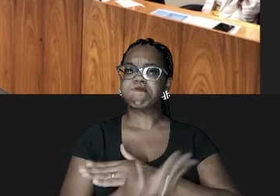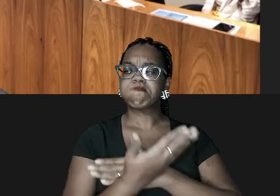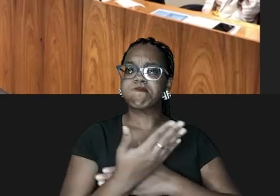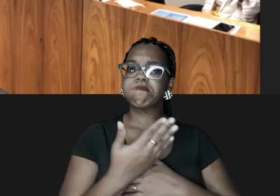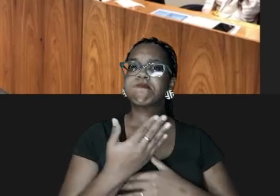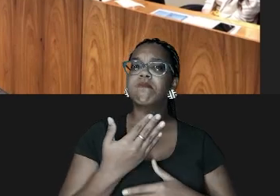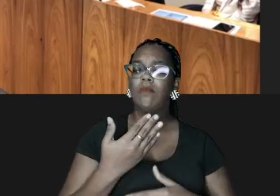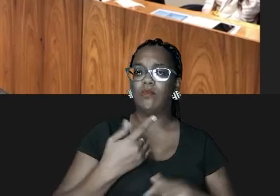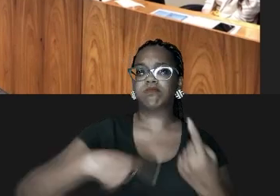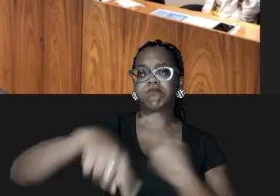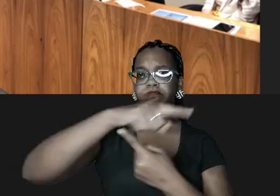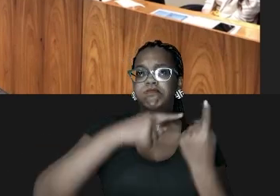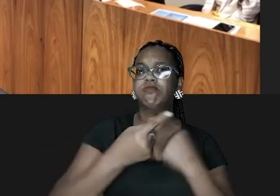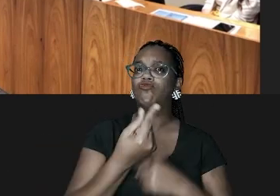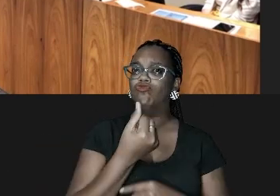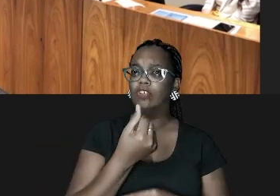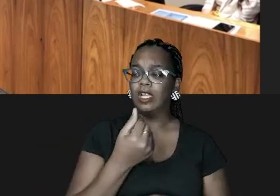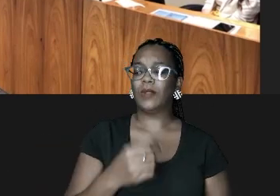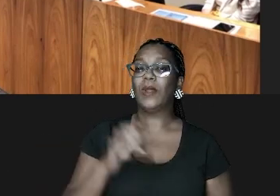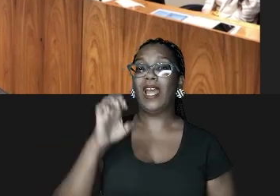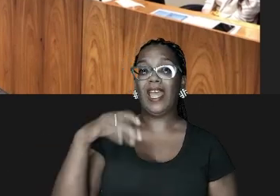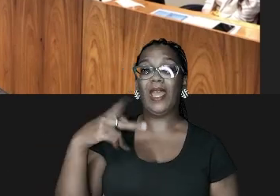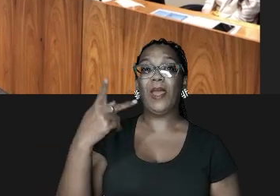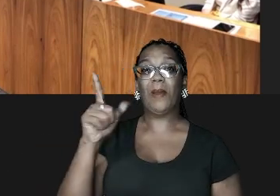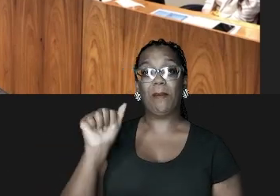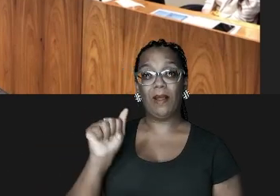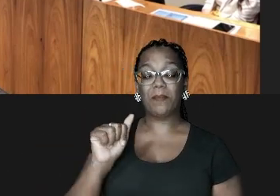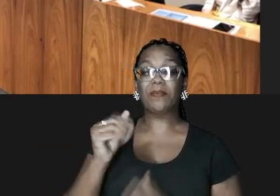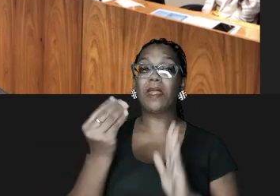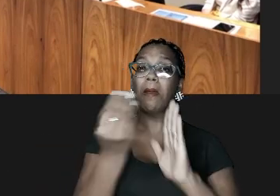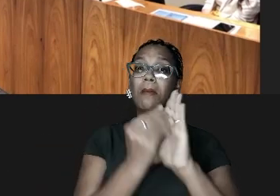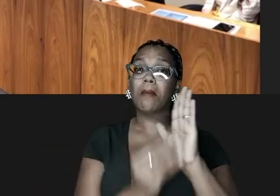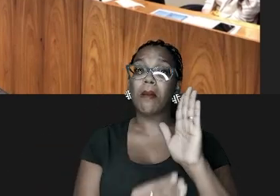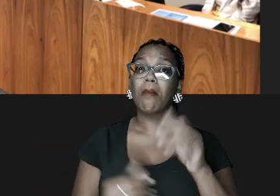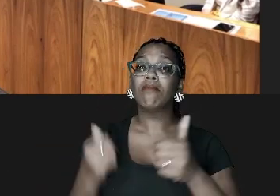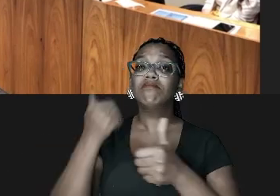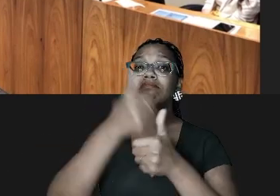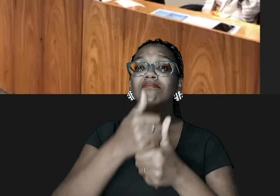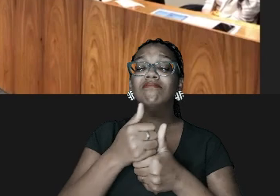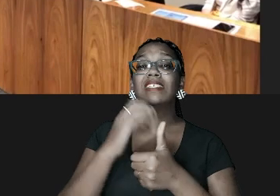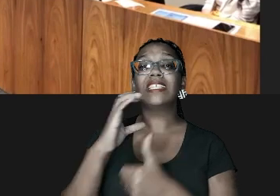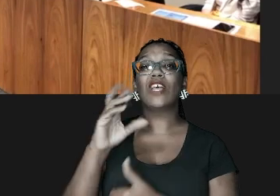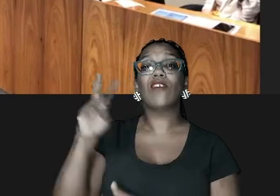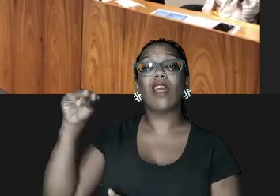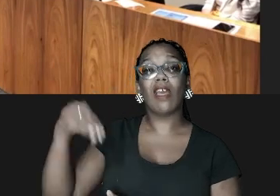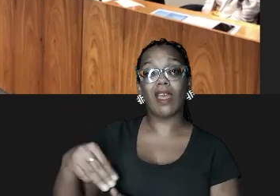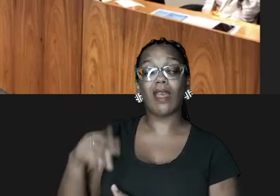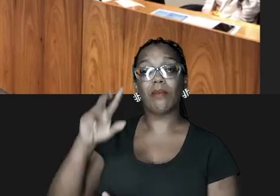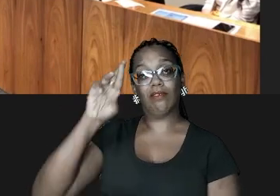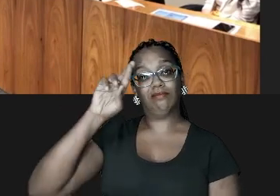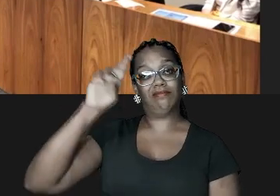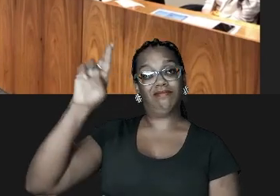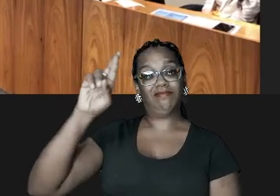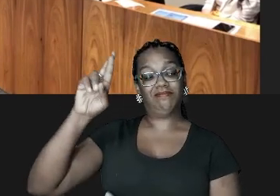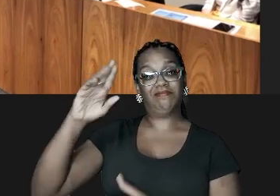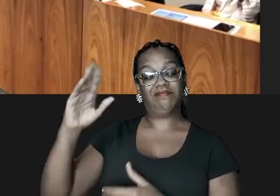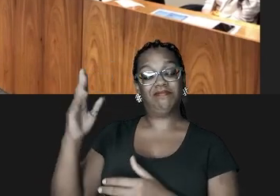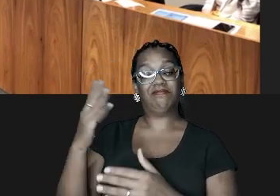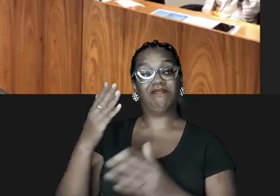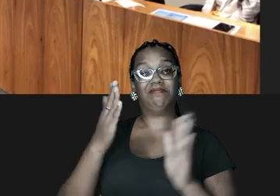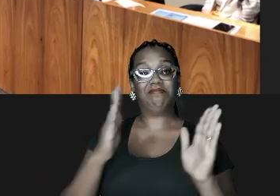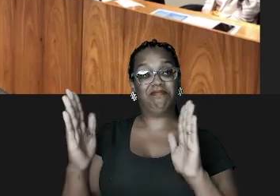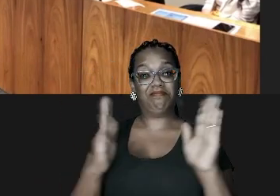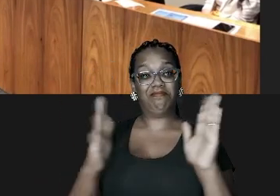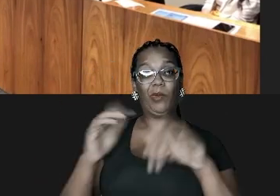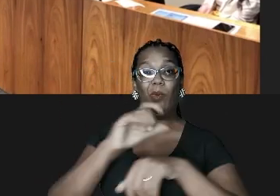combate à corrupção e a lavagem de dinheiro entra integrou a lista de substituição do colegiado da cvm com